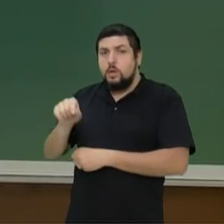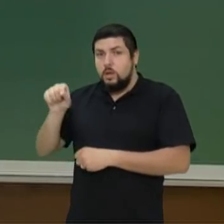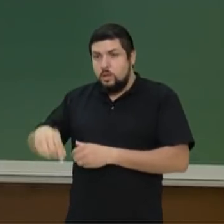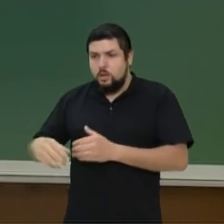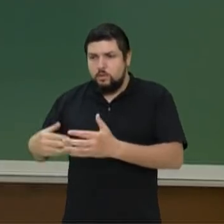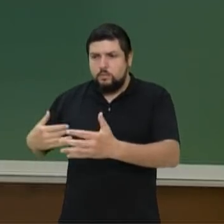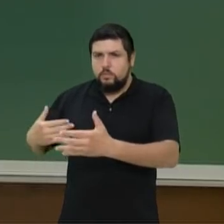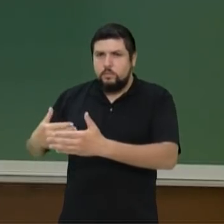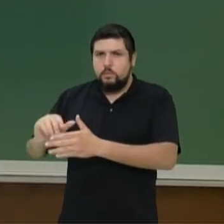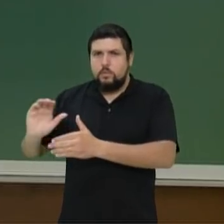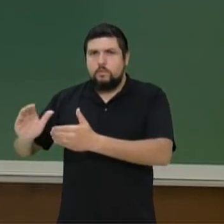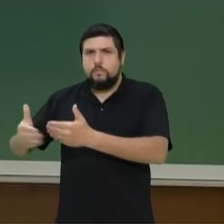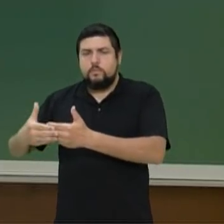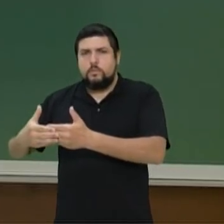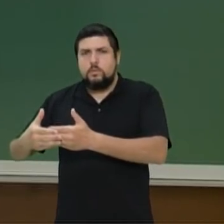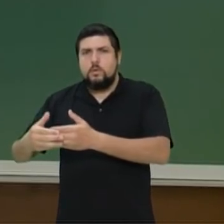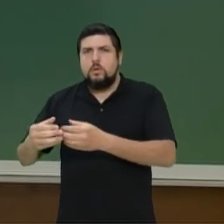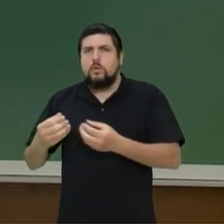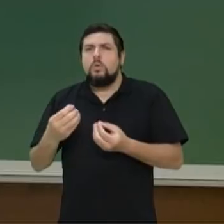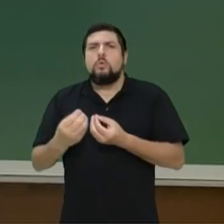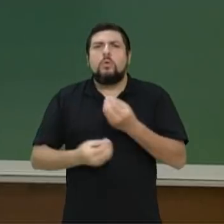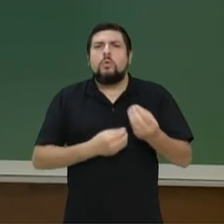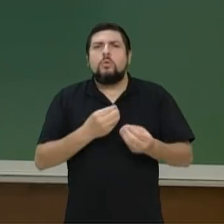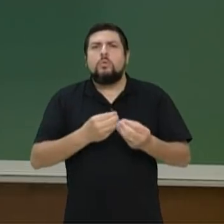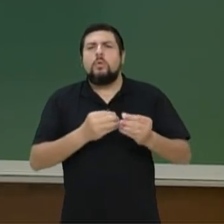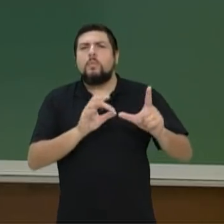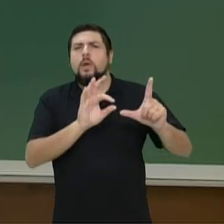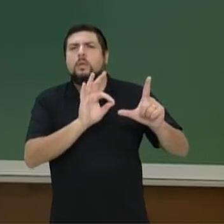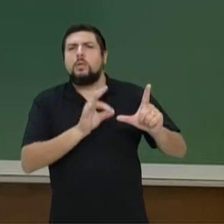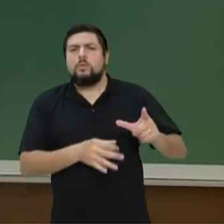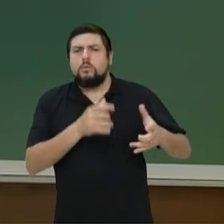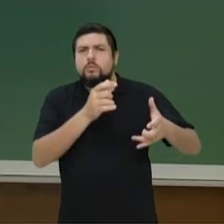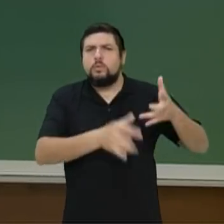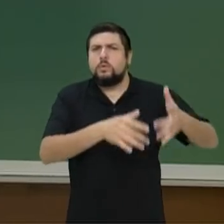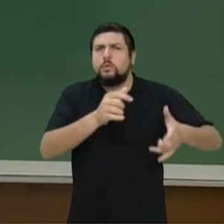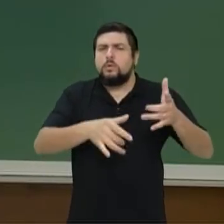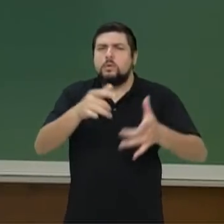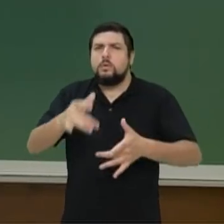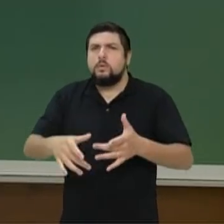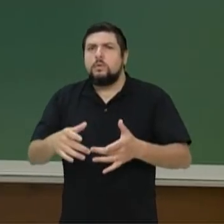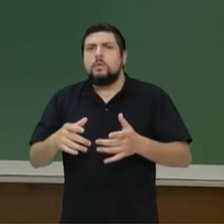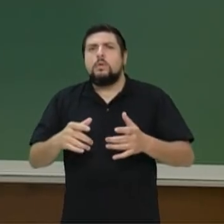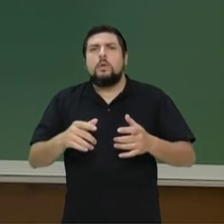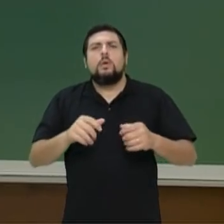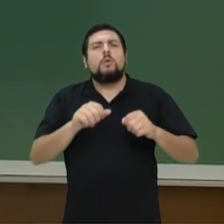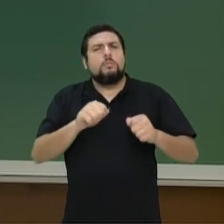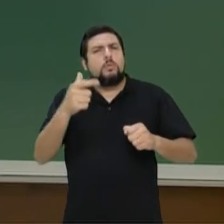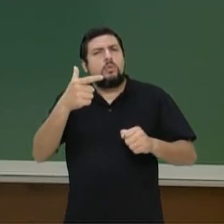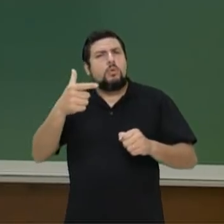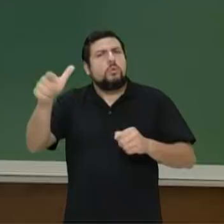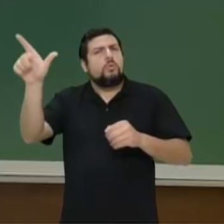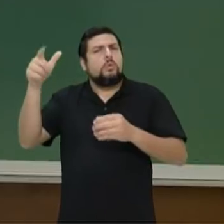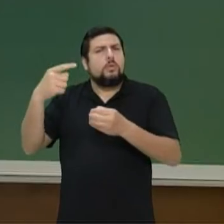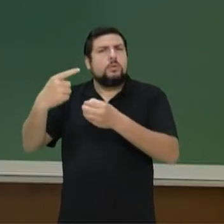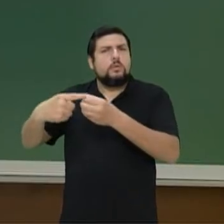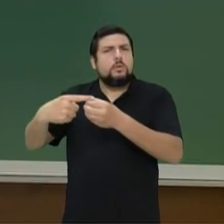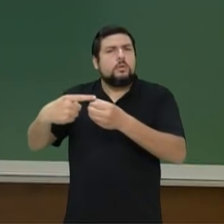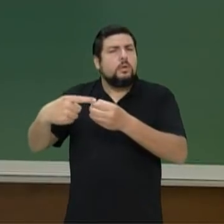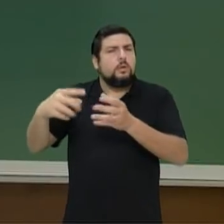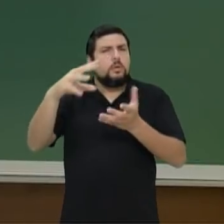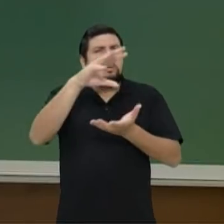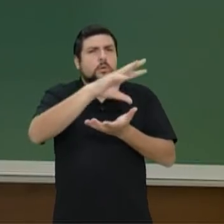a criação de uma nova logística de descarte pode mobilizar outras cidades a fazer o